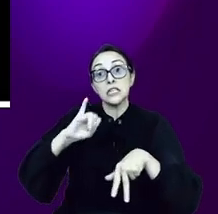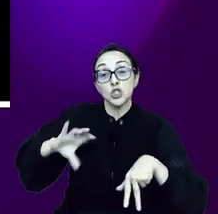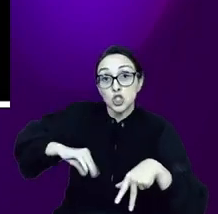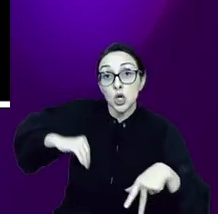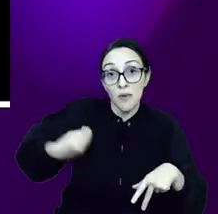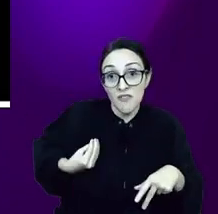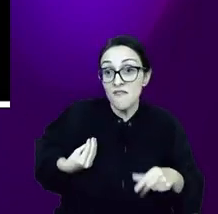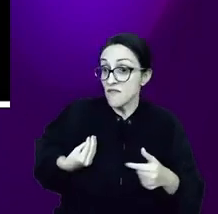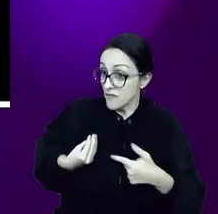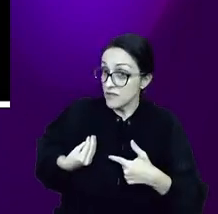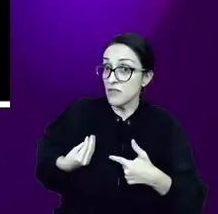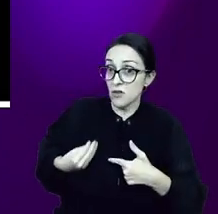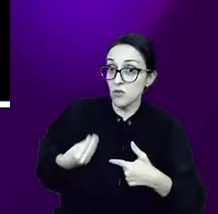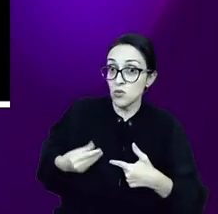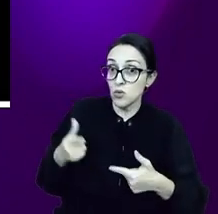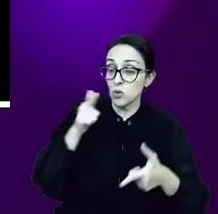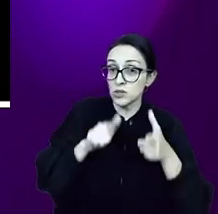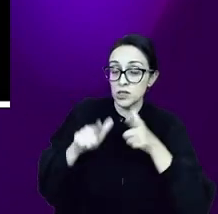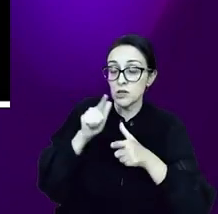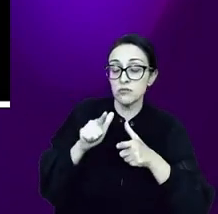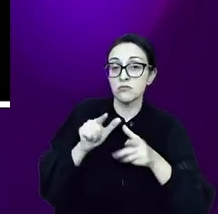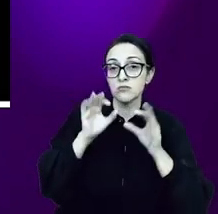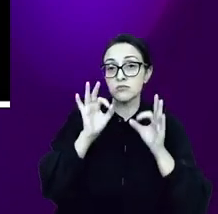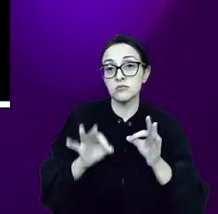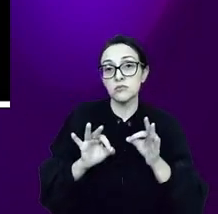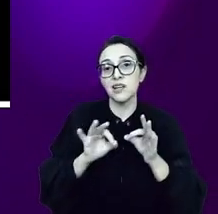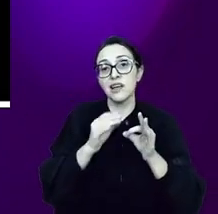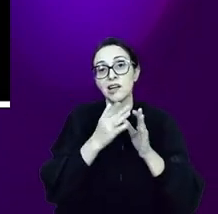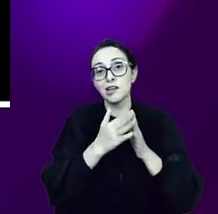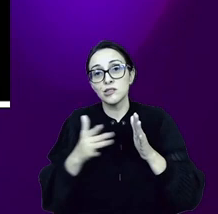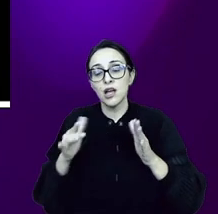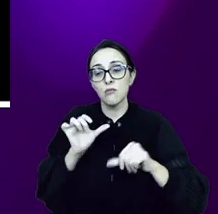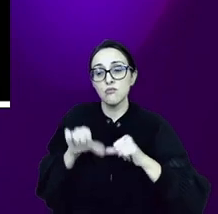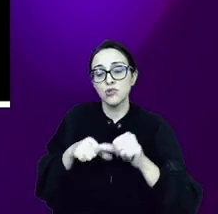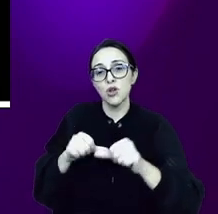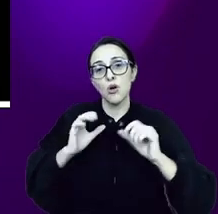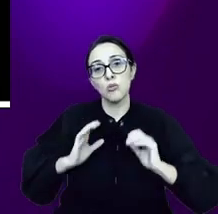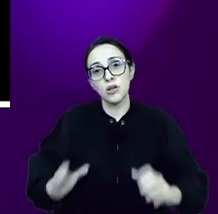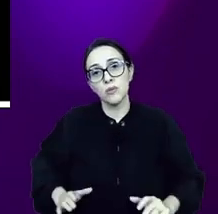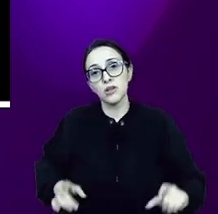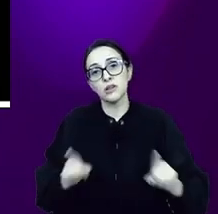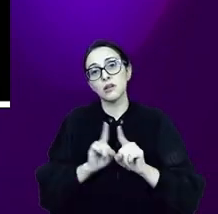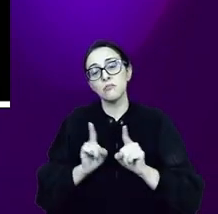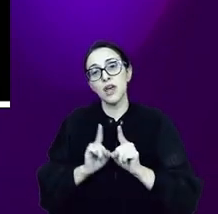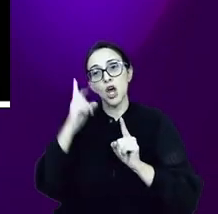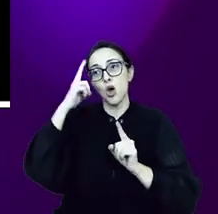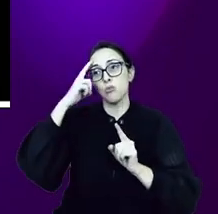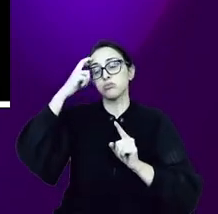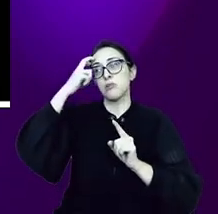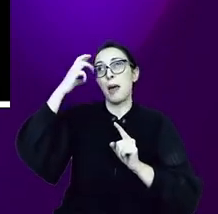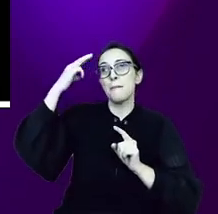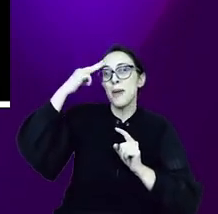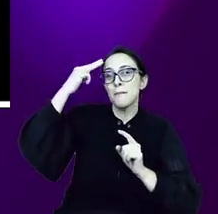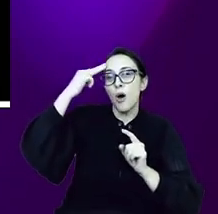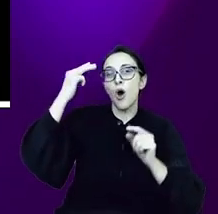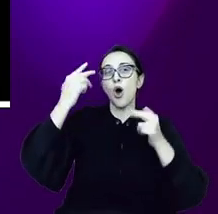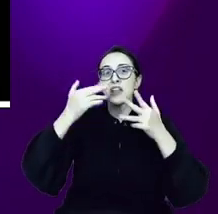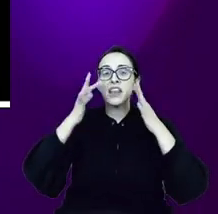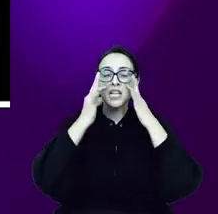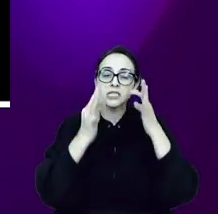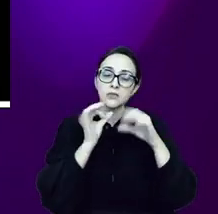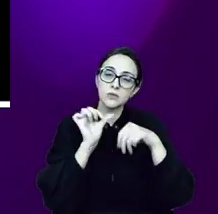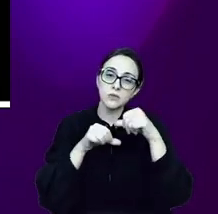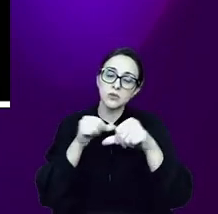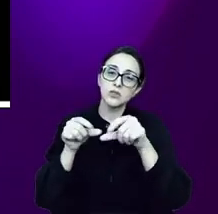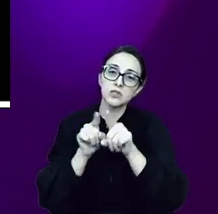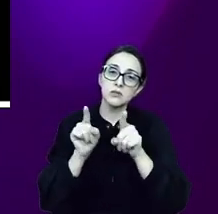paciente que sobreviveu, o grande limitante realmente são alterações comportamentais, além de alterações cognitivas de memória e atenção. Mas, efetivamente,